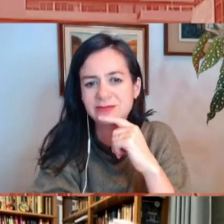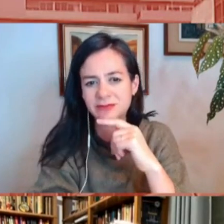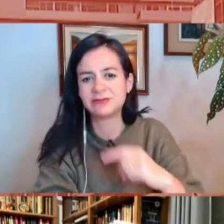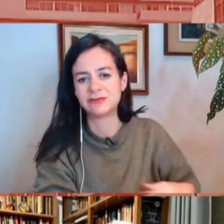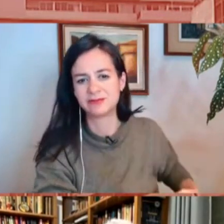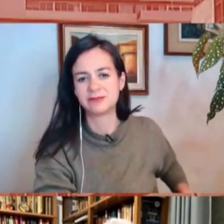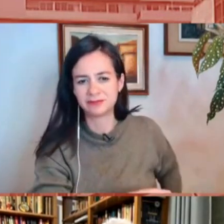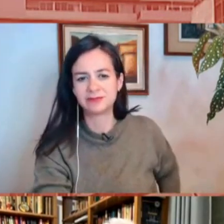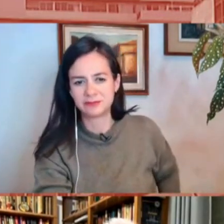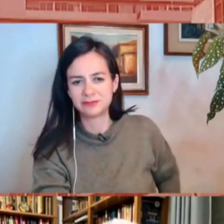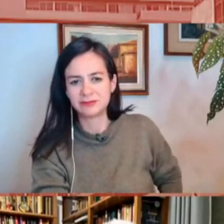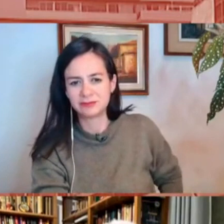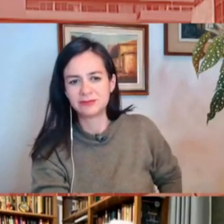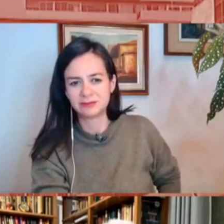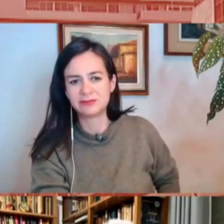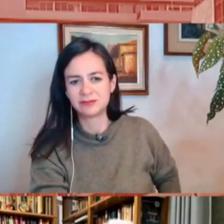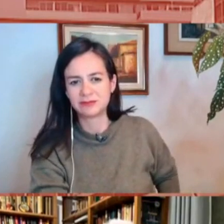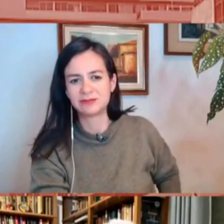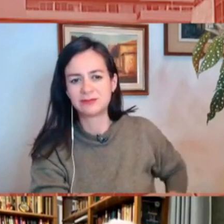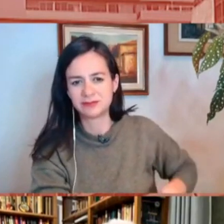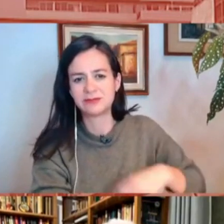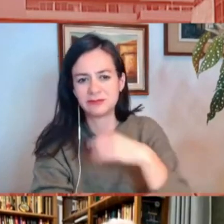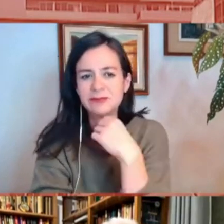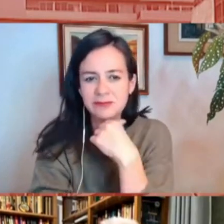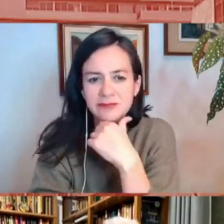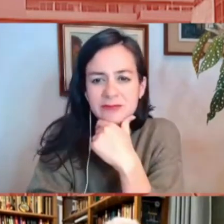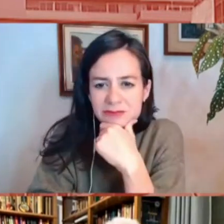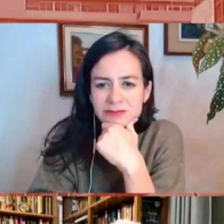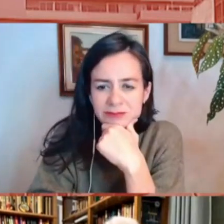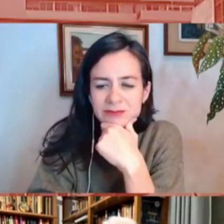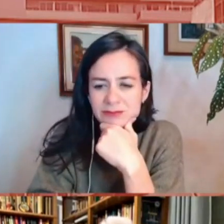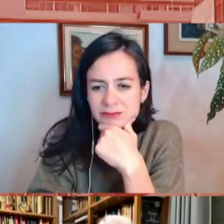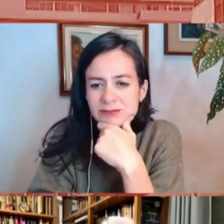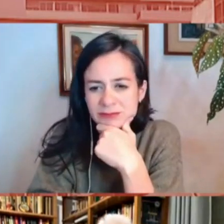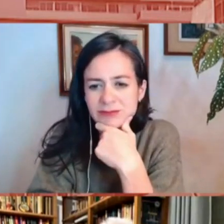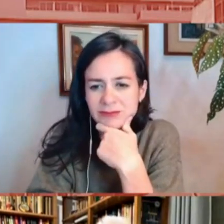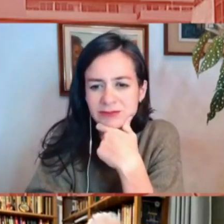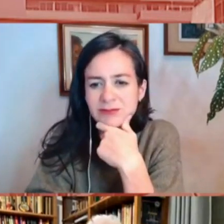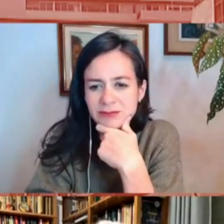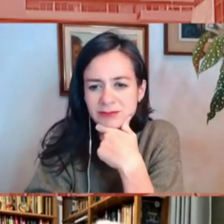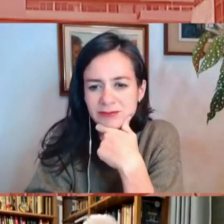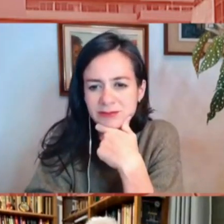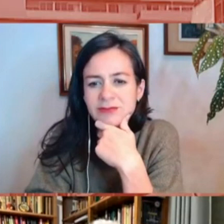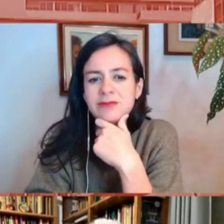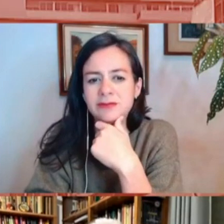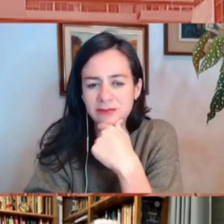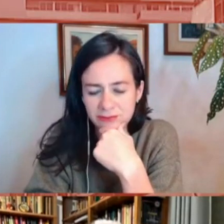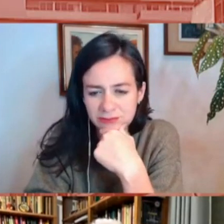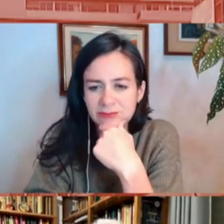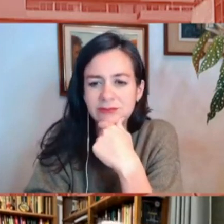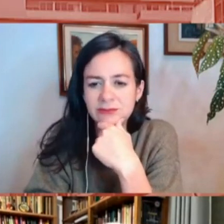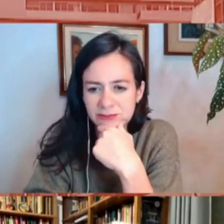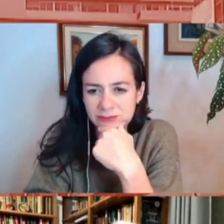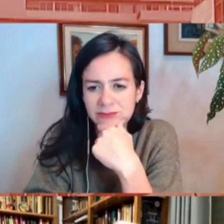distribuindo armas para o crime organizado. Eles não estão distribuindo armas para os CACs, não. Os CACs estão repassando armas para o crime organizado.